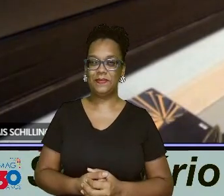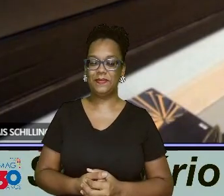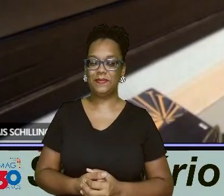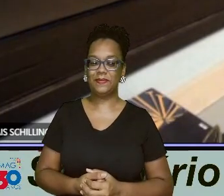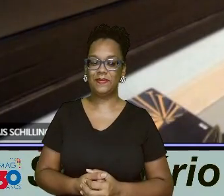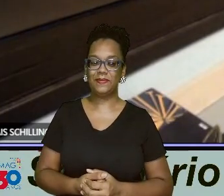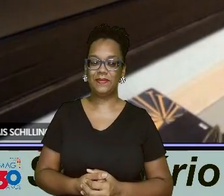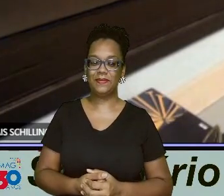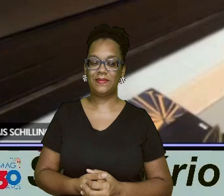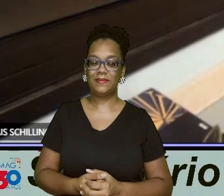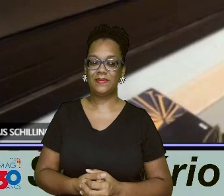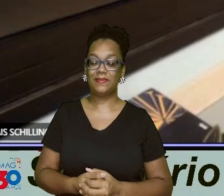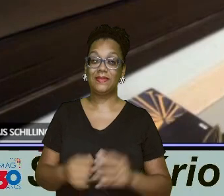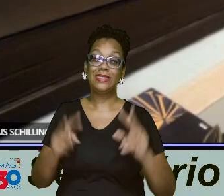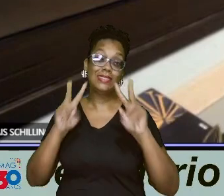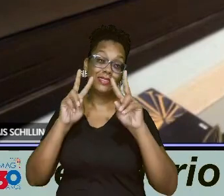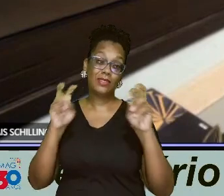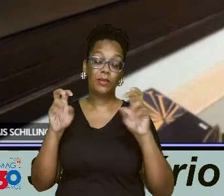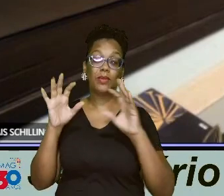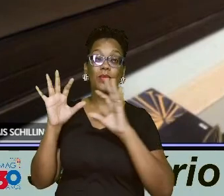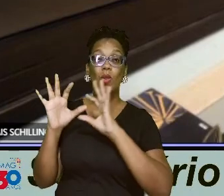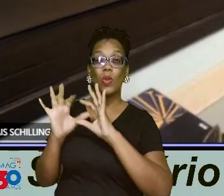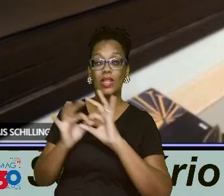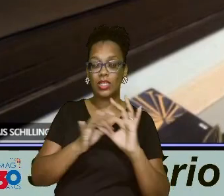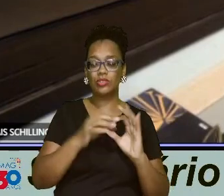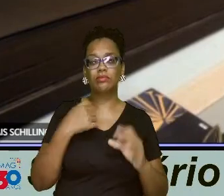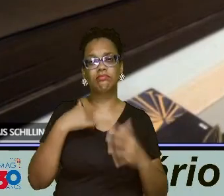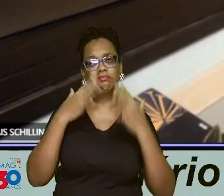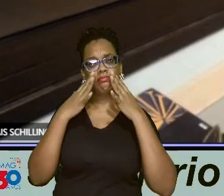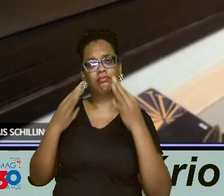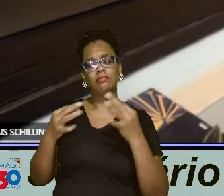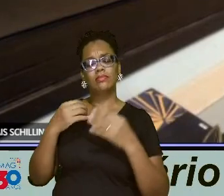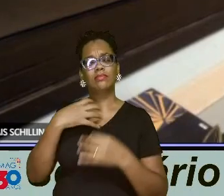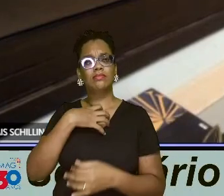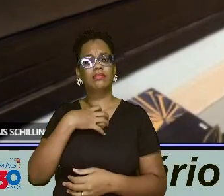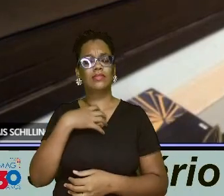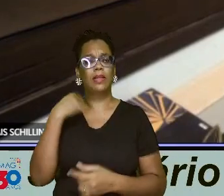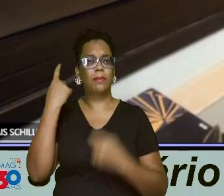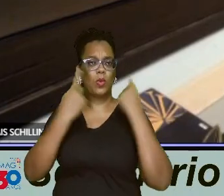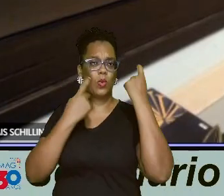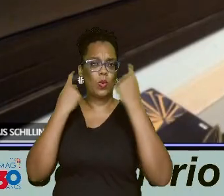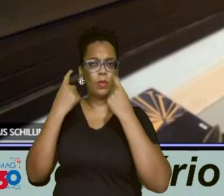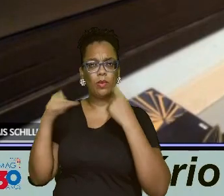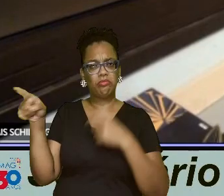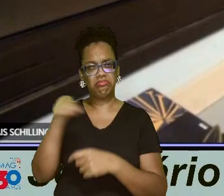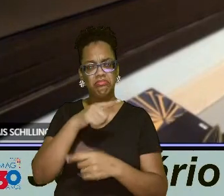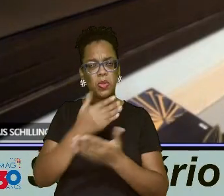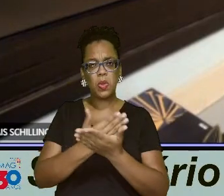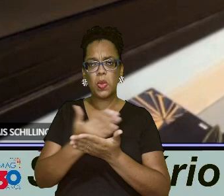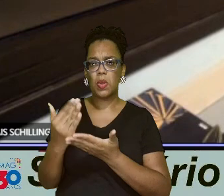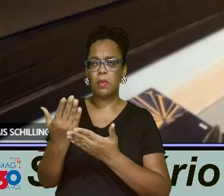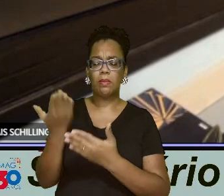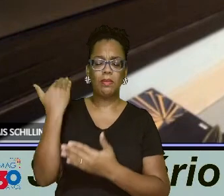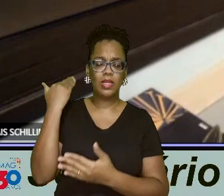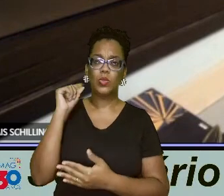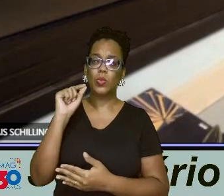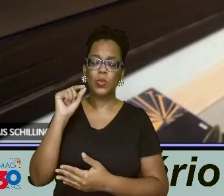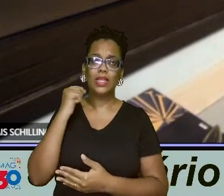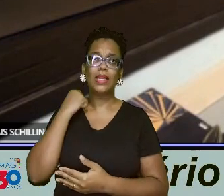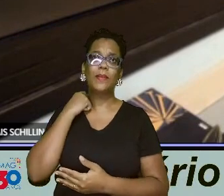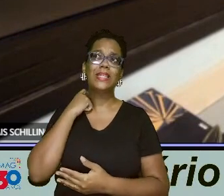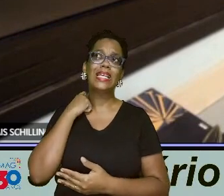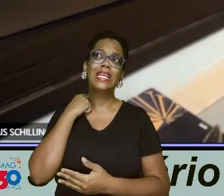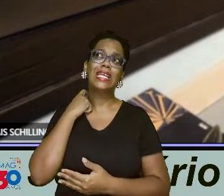em relação a esse contexto, me chamou bastante a atenção, assim, a preocupação que vocês tiveram logo no início de dizer